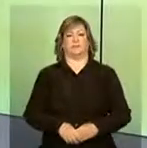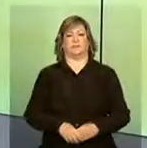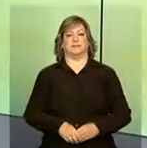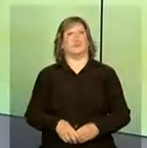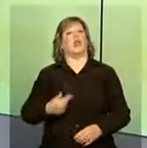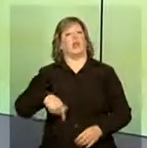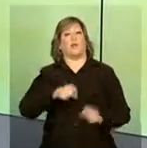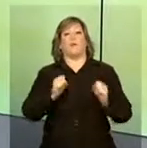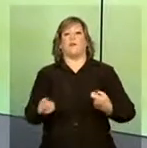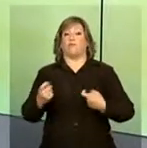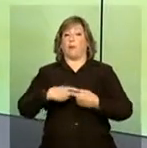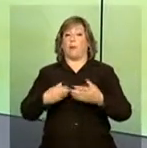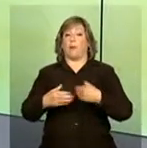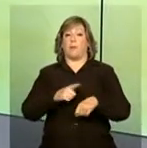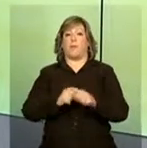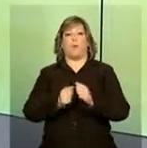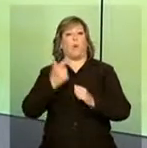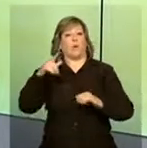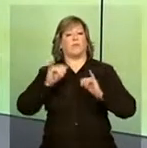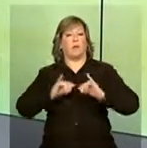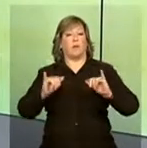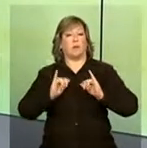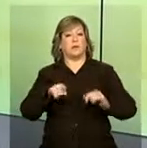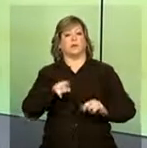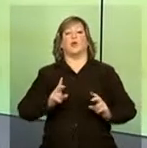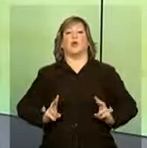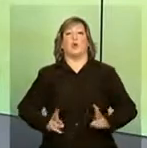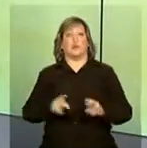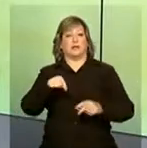E nós podemos voltar a qualquer momento com outras